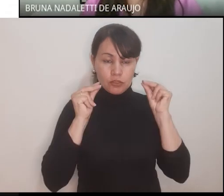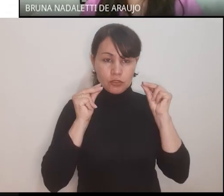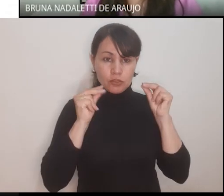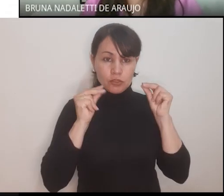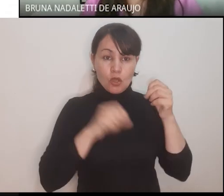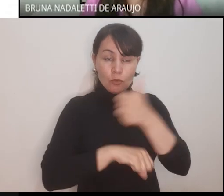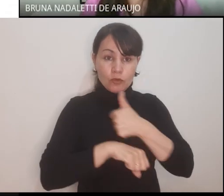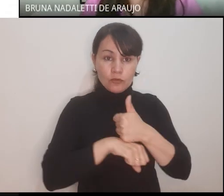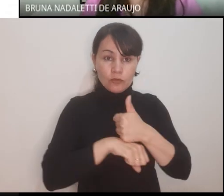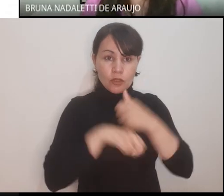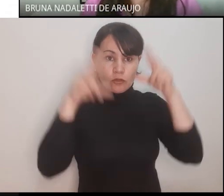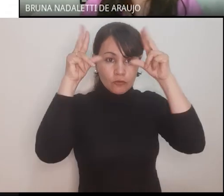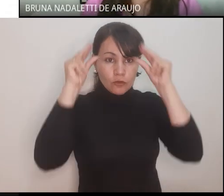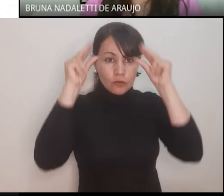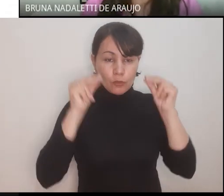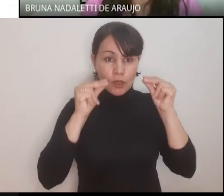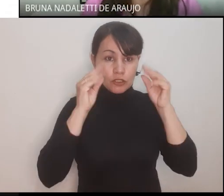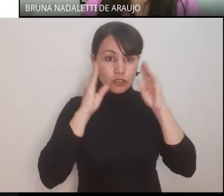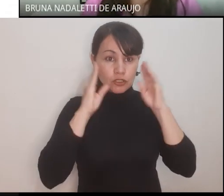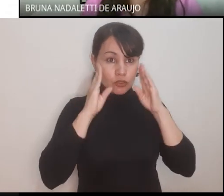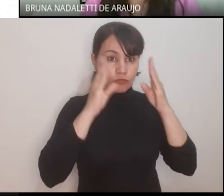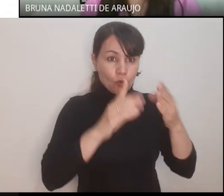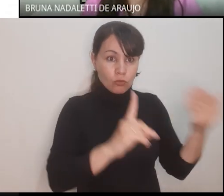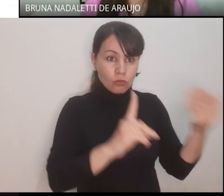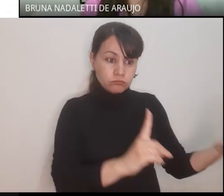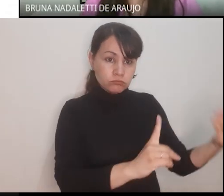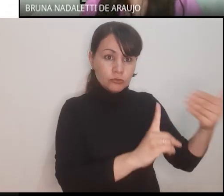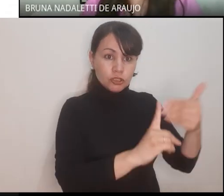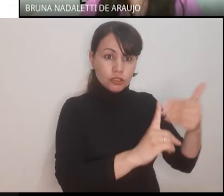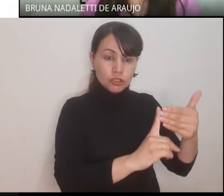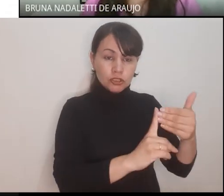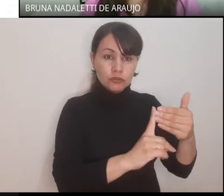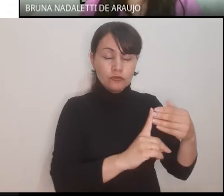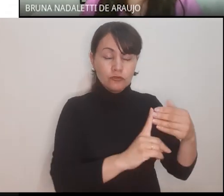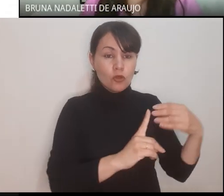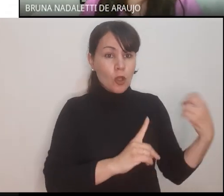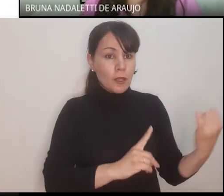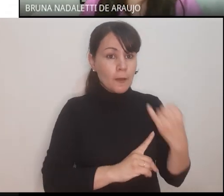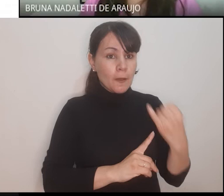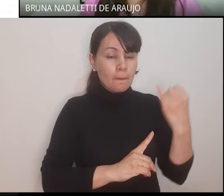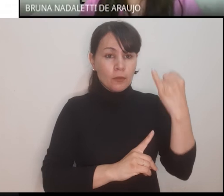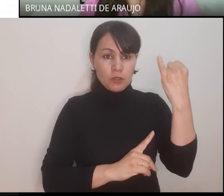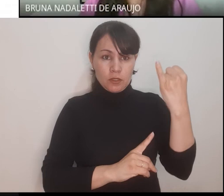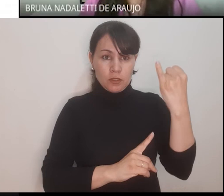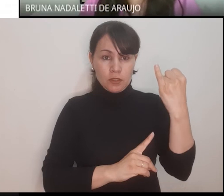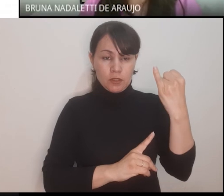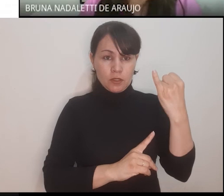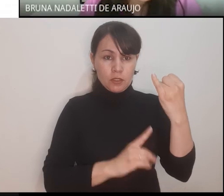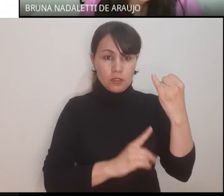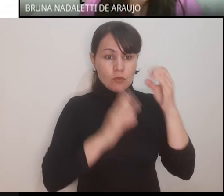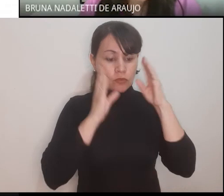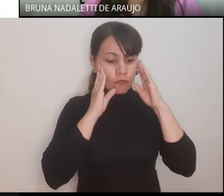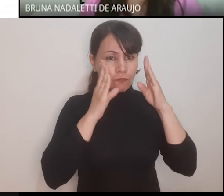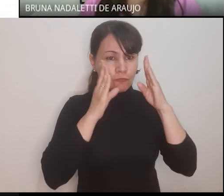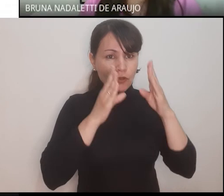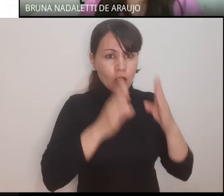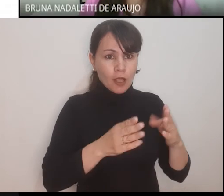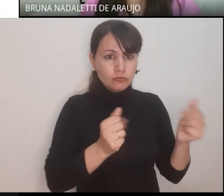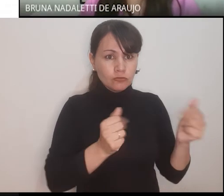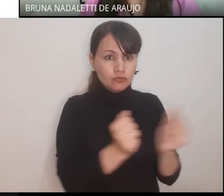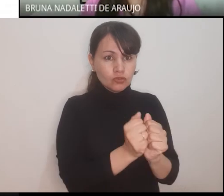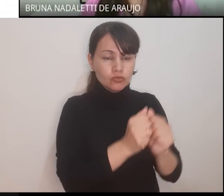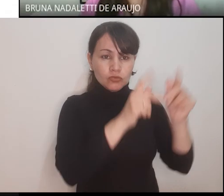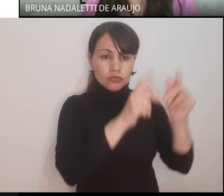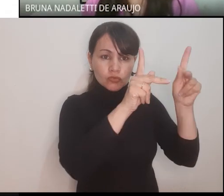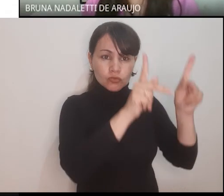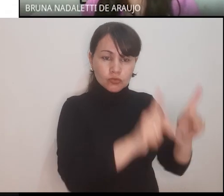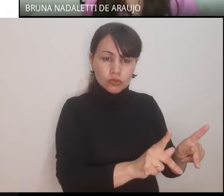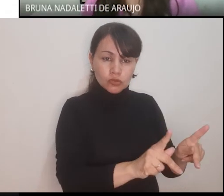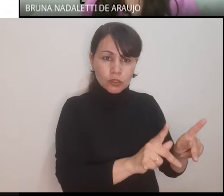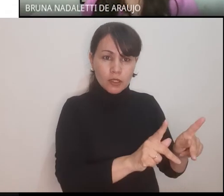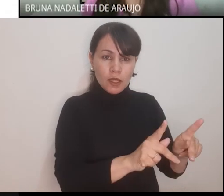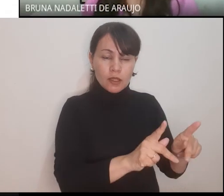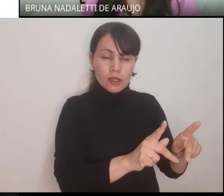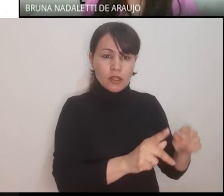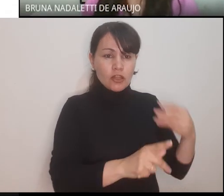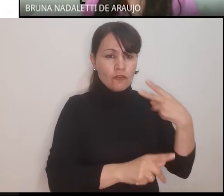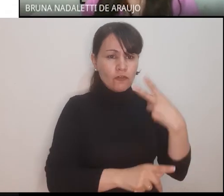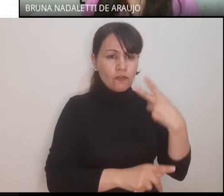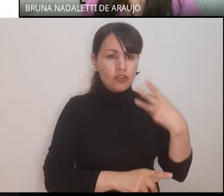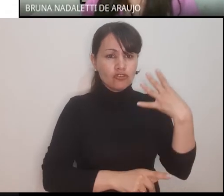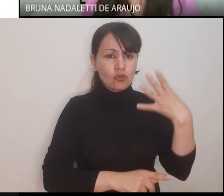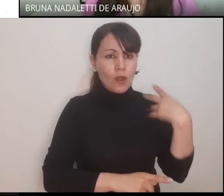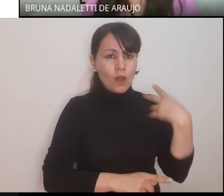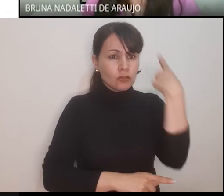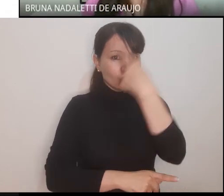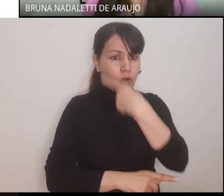enfermagem, ele tem um papel fundamental na equipe, por estar diretamente ao lado do paciente. Em um quantitativo de 24